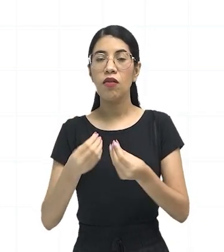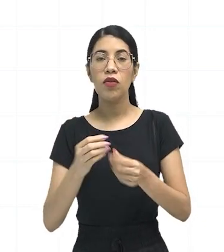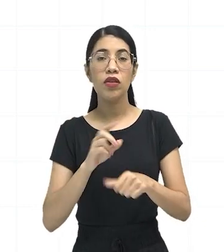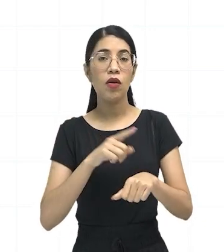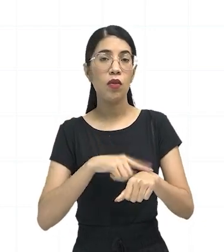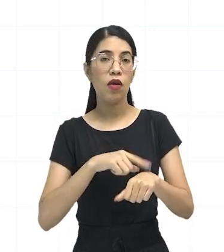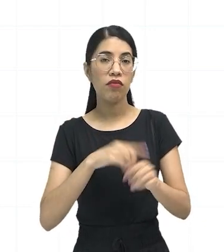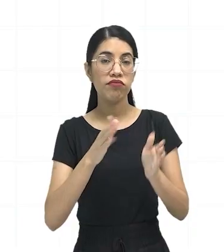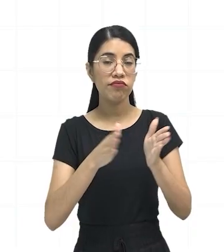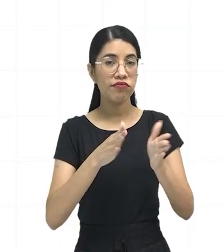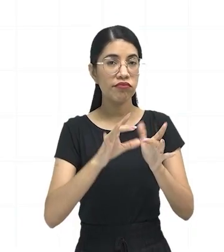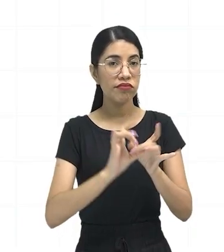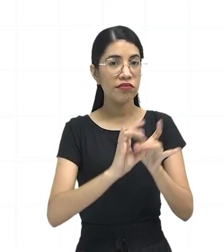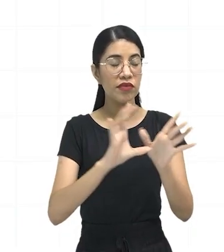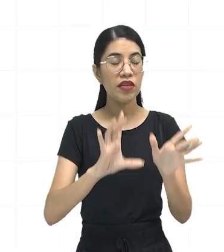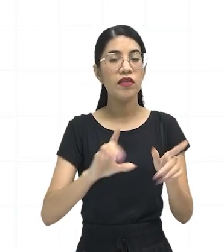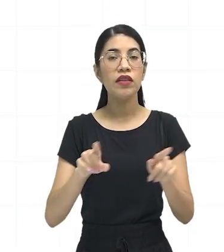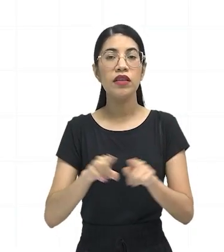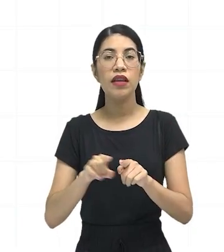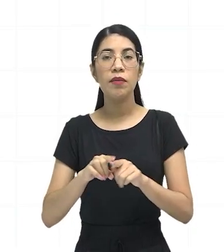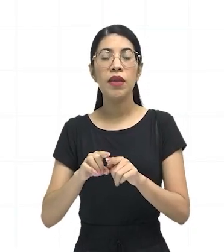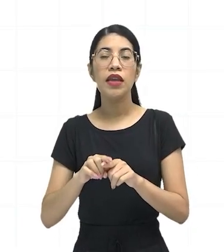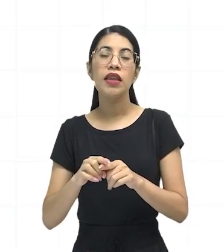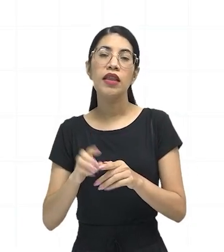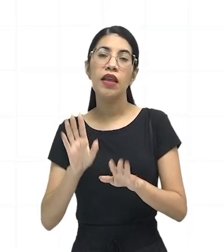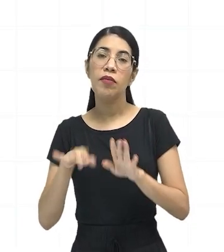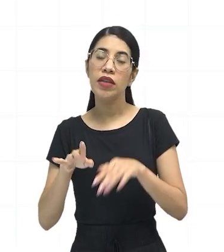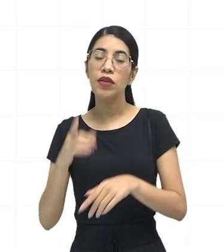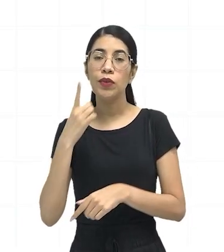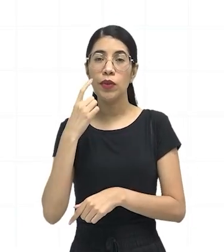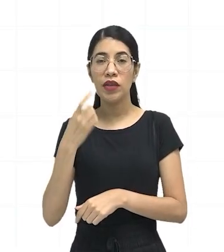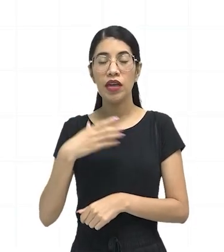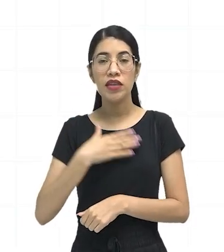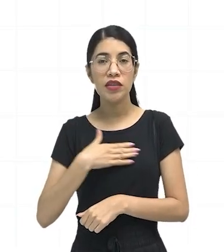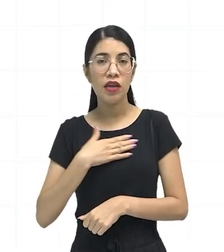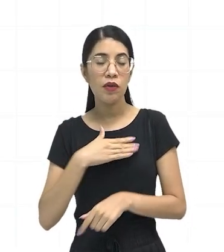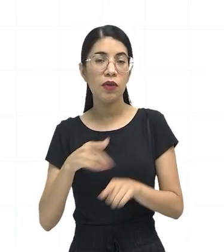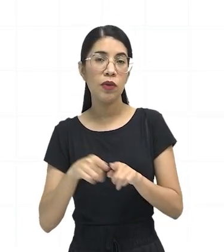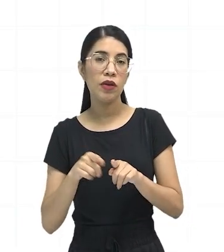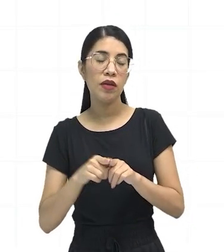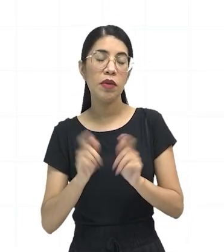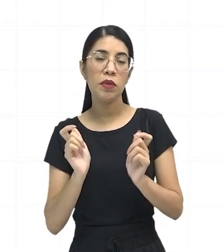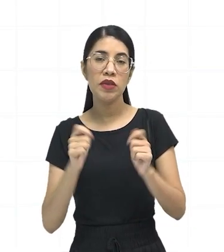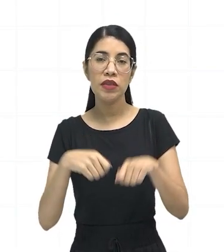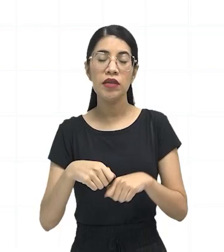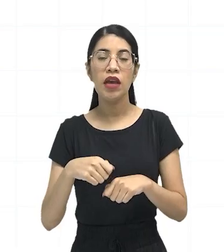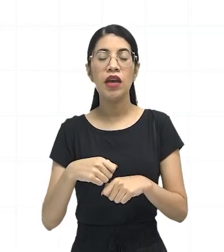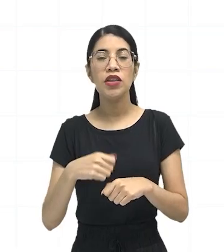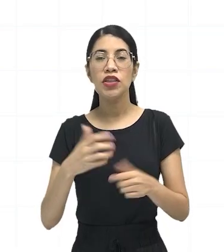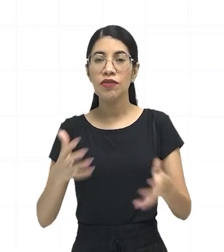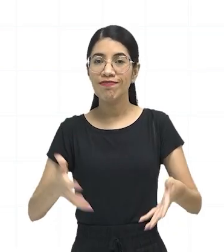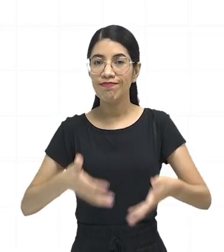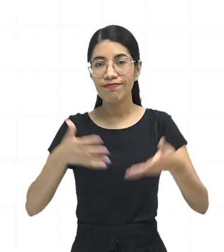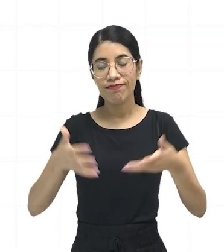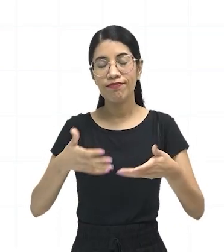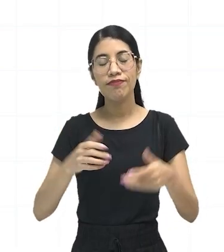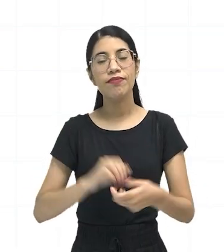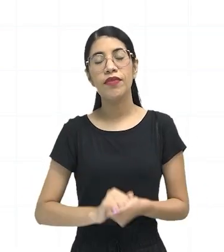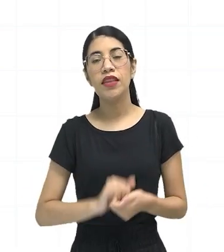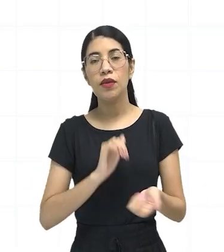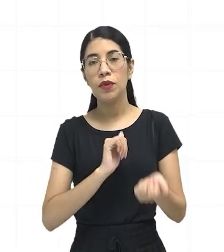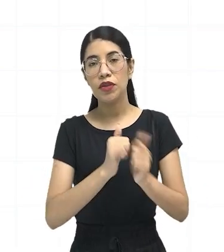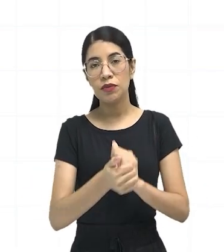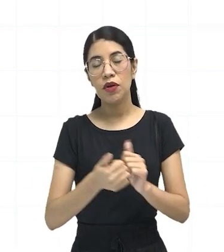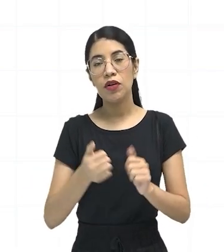tempo livre, vinculado aos seus interesses, possibilidades e motivações. Então, esse esporte